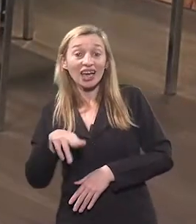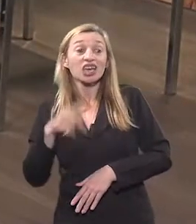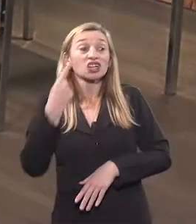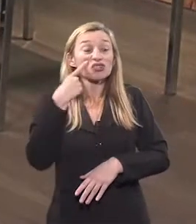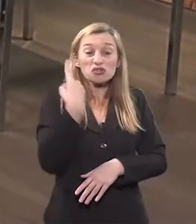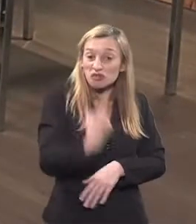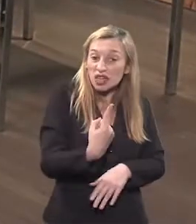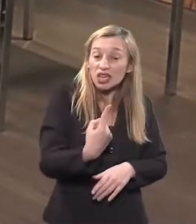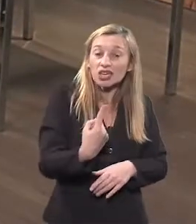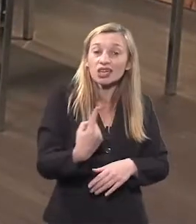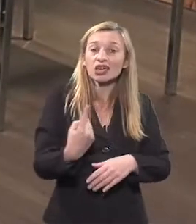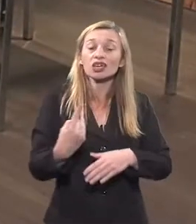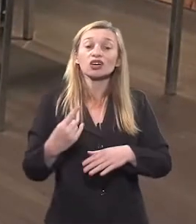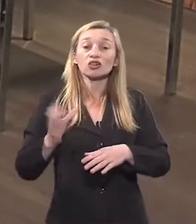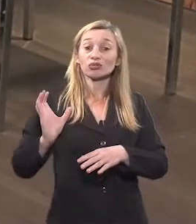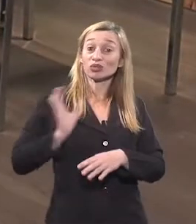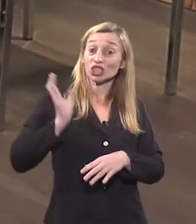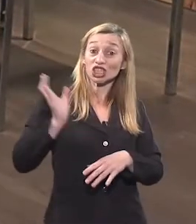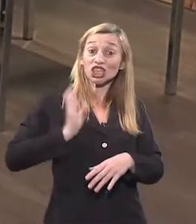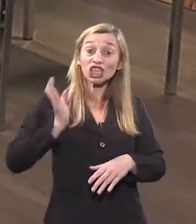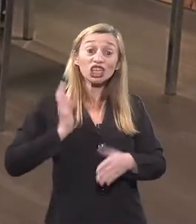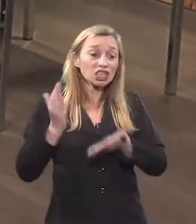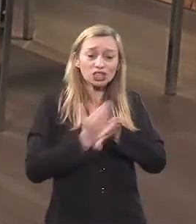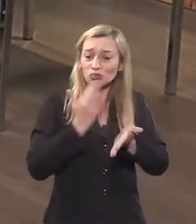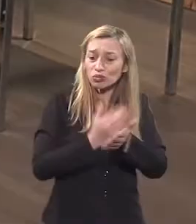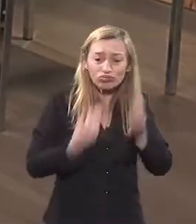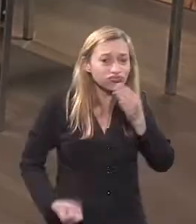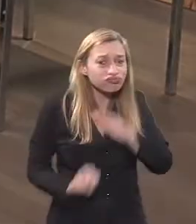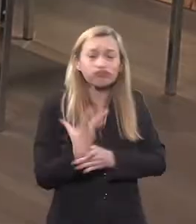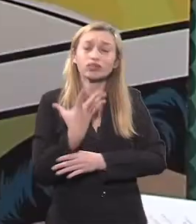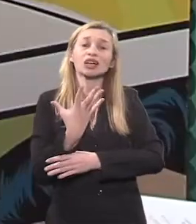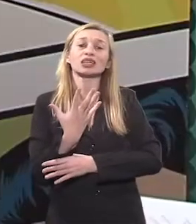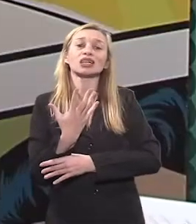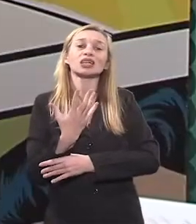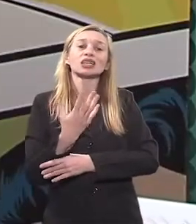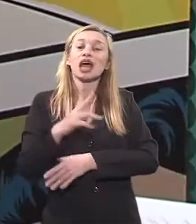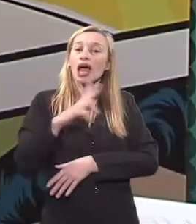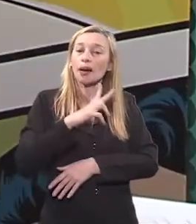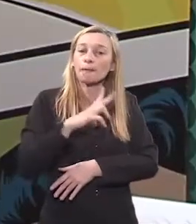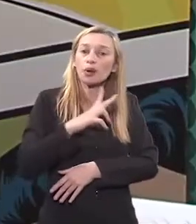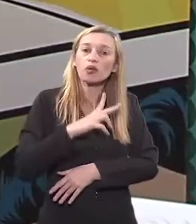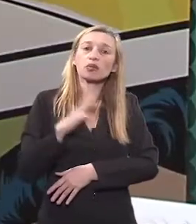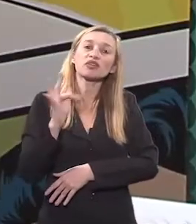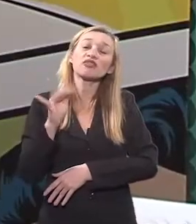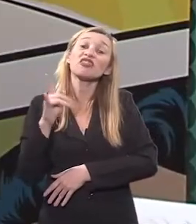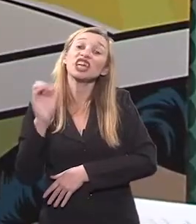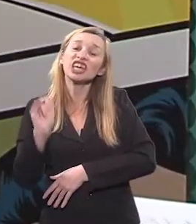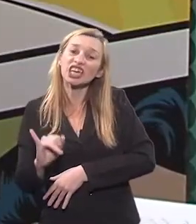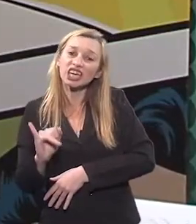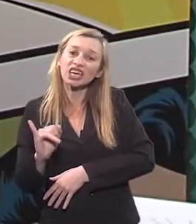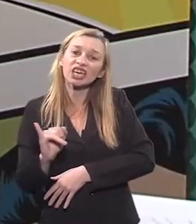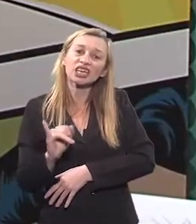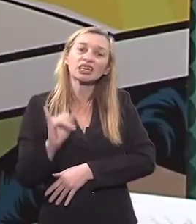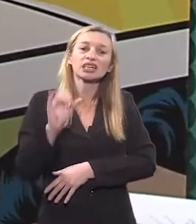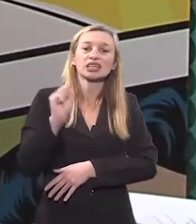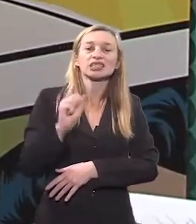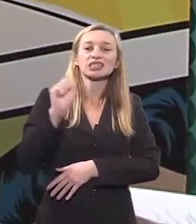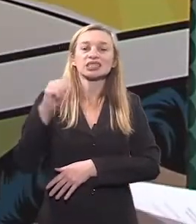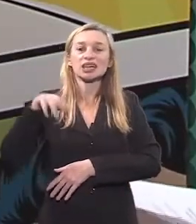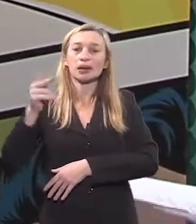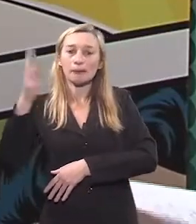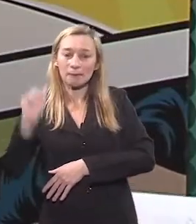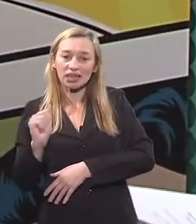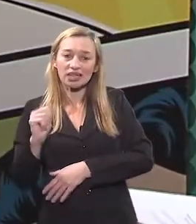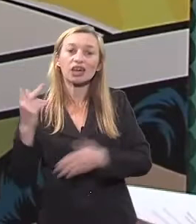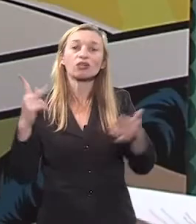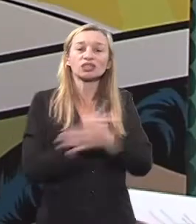a gente vê produções riquíssimas, produções belíssimas. A própria Fliçamba. O que é a Fliçamba